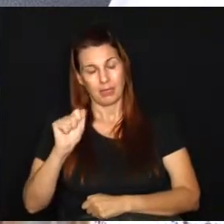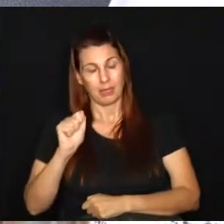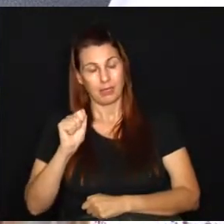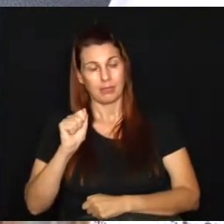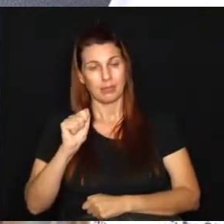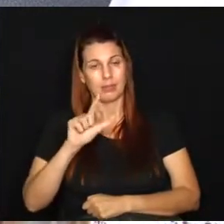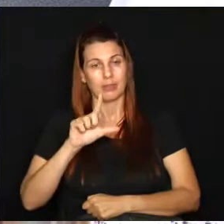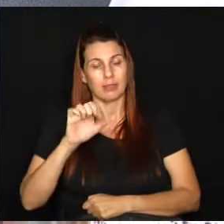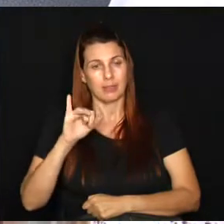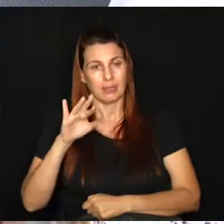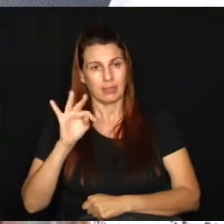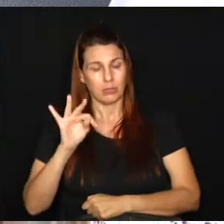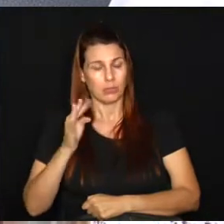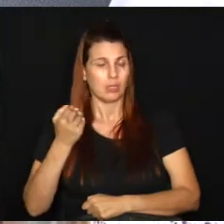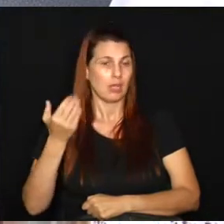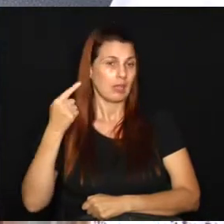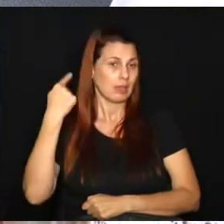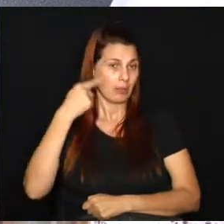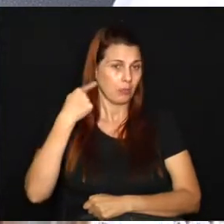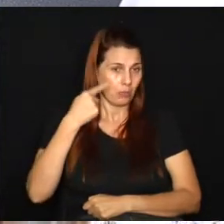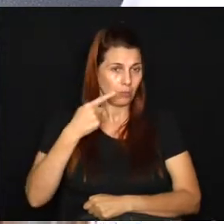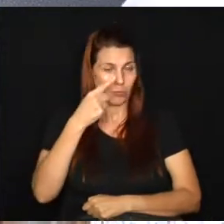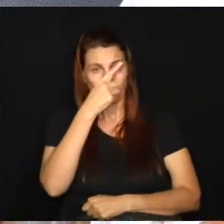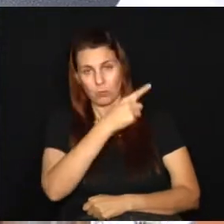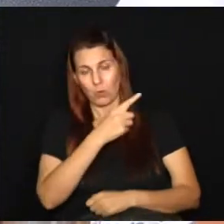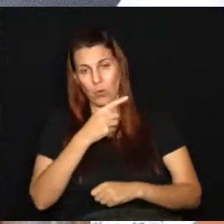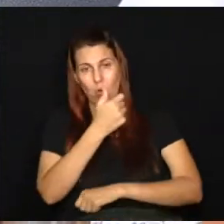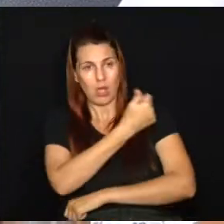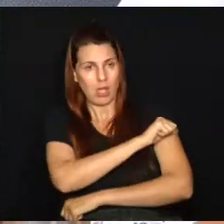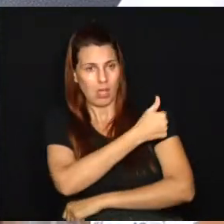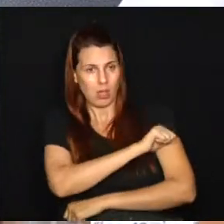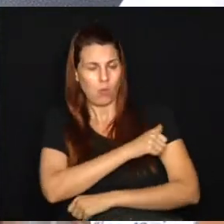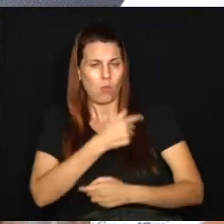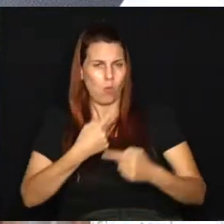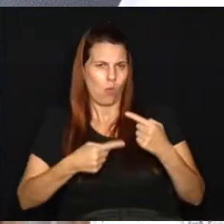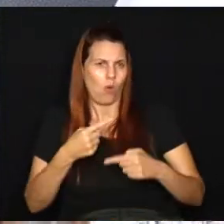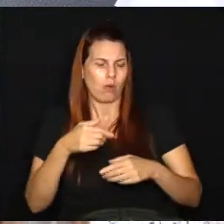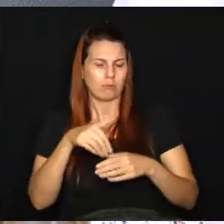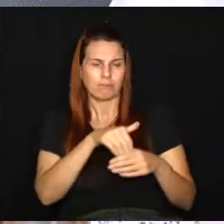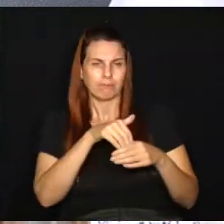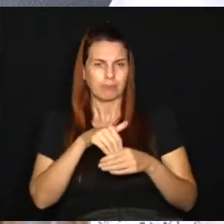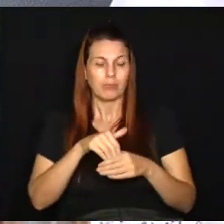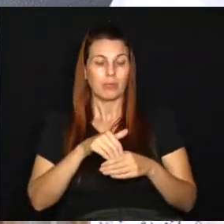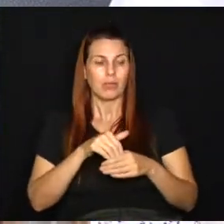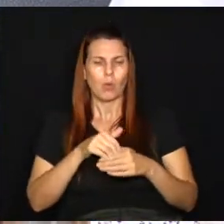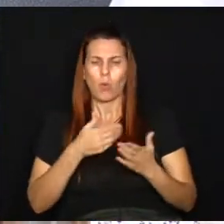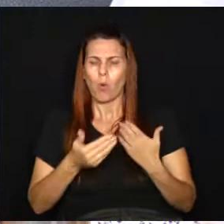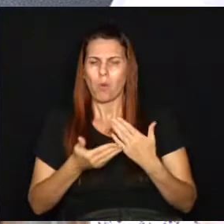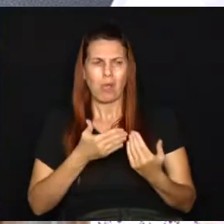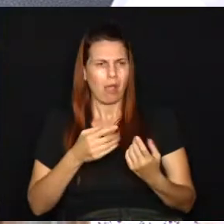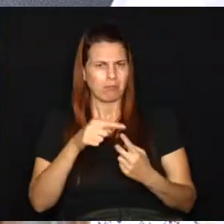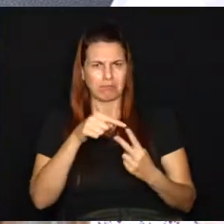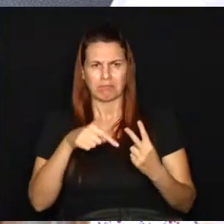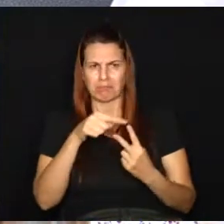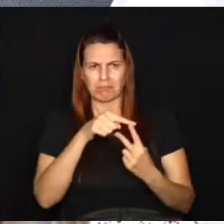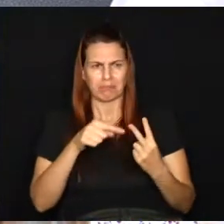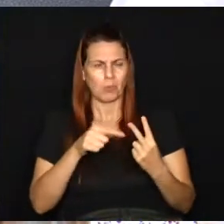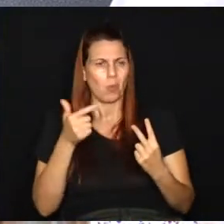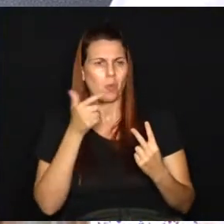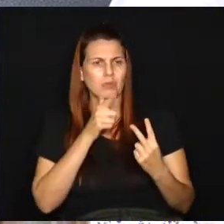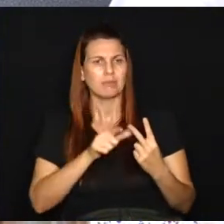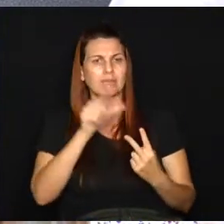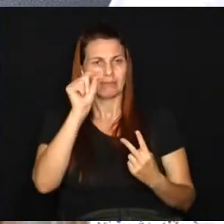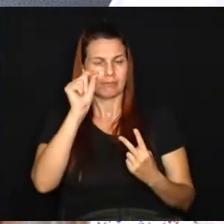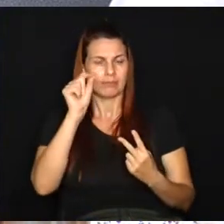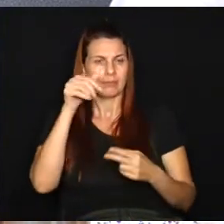os dois dialogaram que qualquer um dos dois que fossem eleito iria estar assinando e